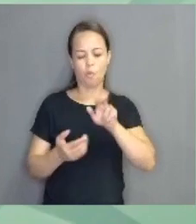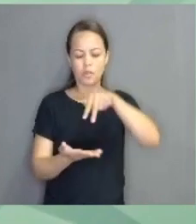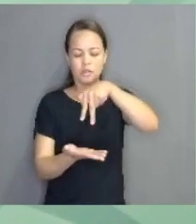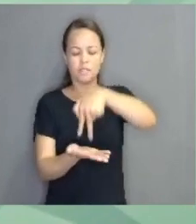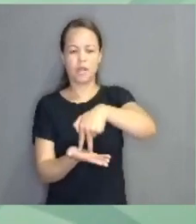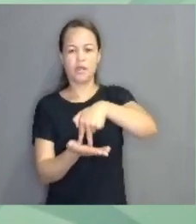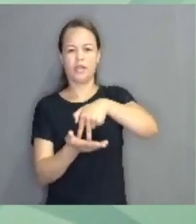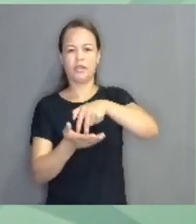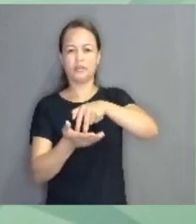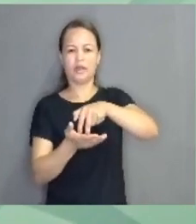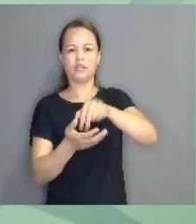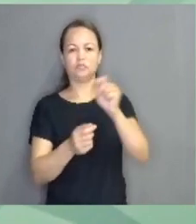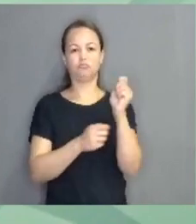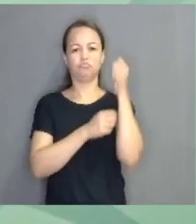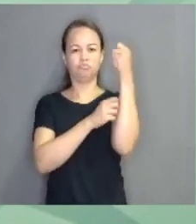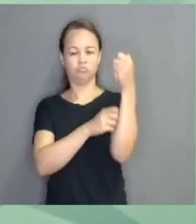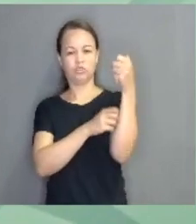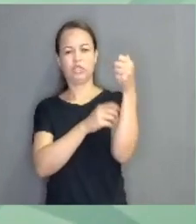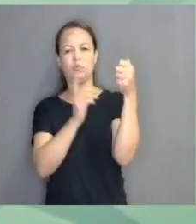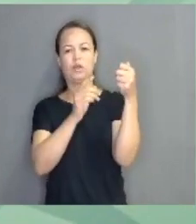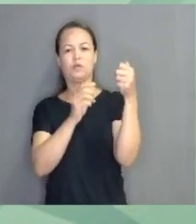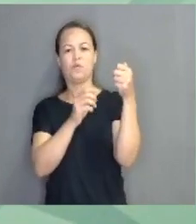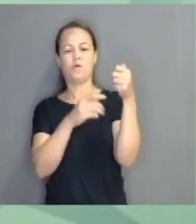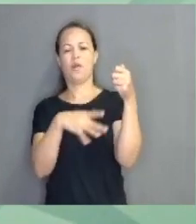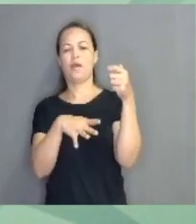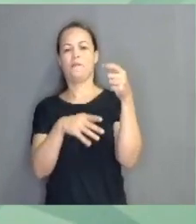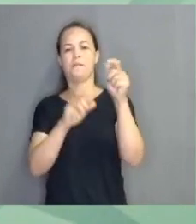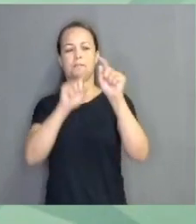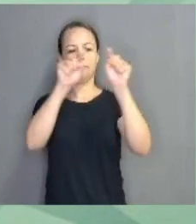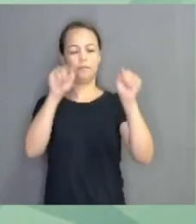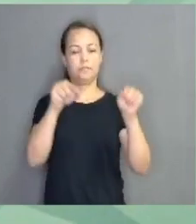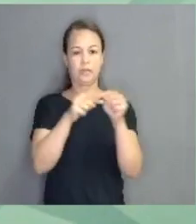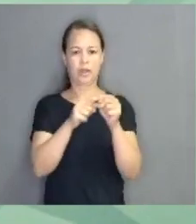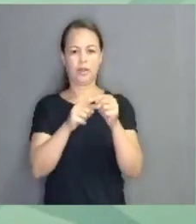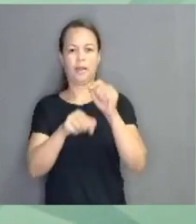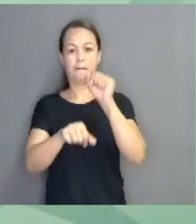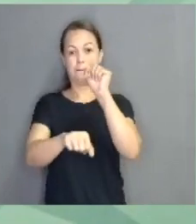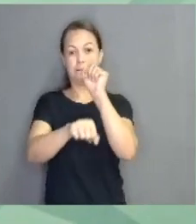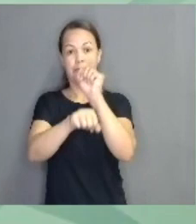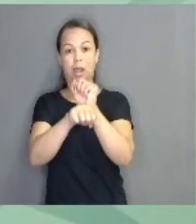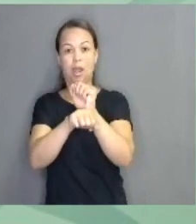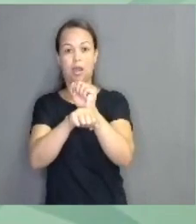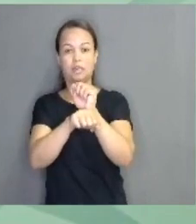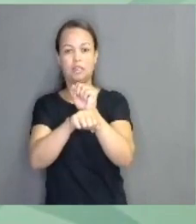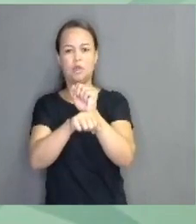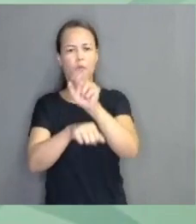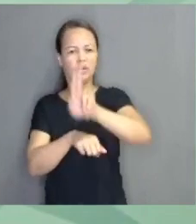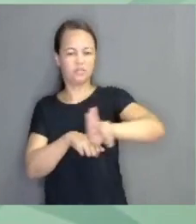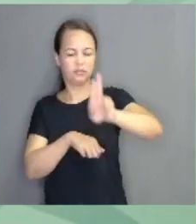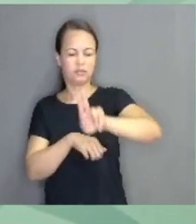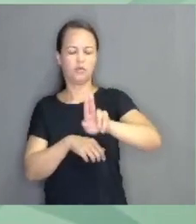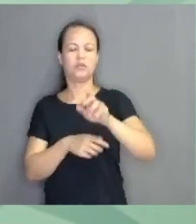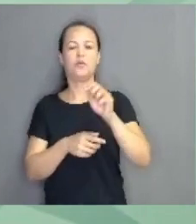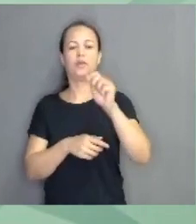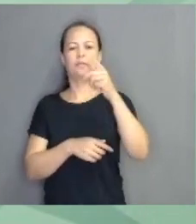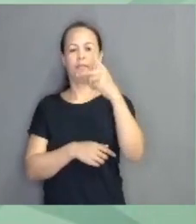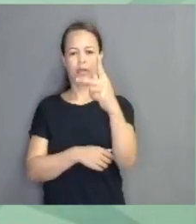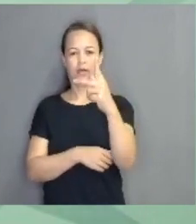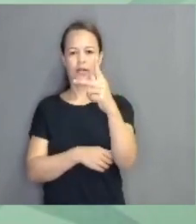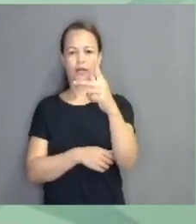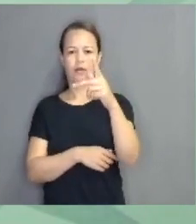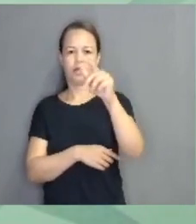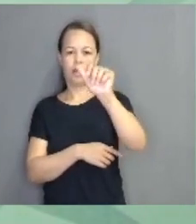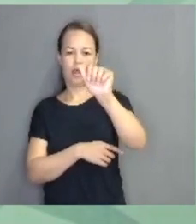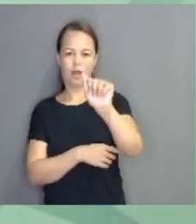escrito pare. Para escrever a palavra pare, eu precisei usar a letra P, a letra A letra